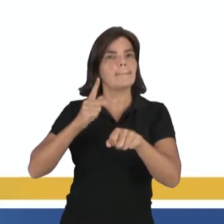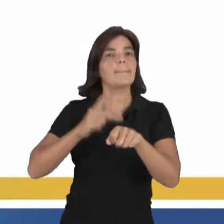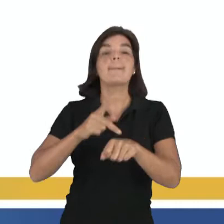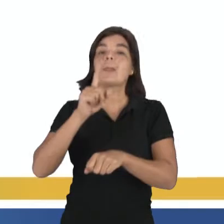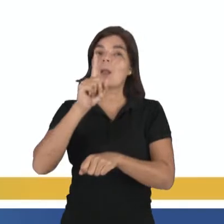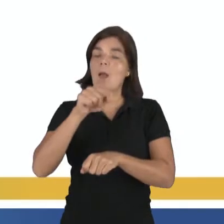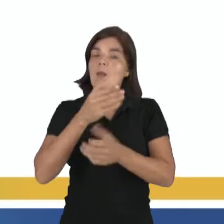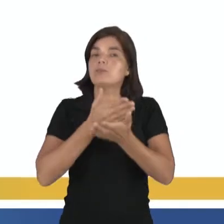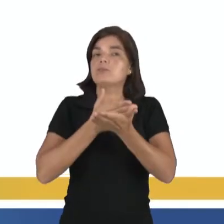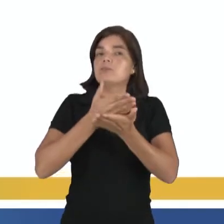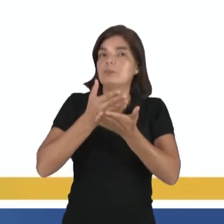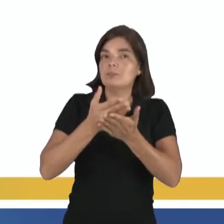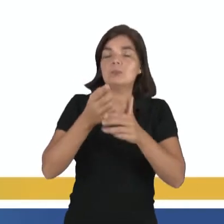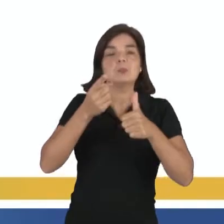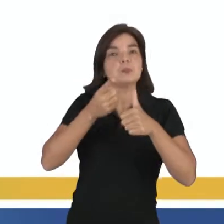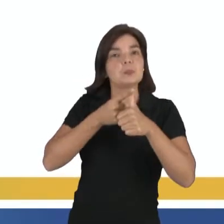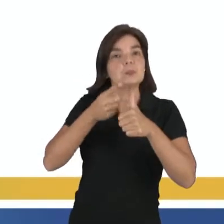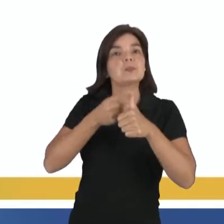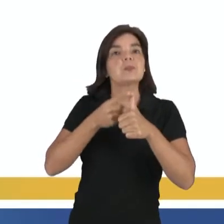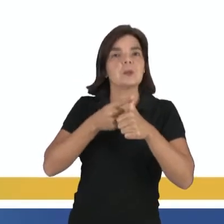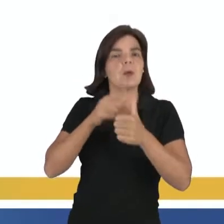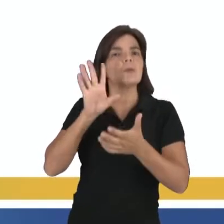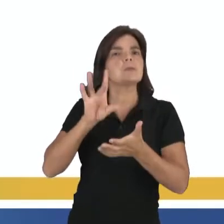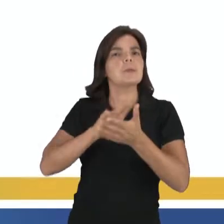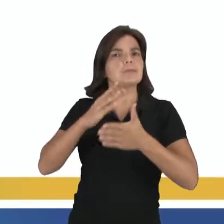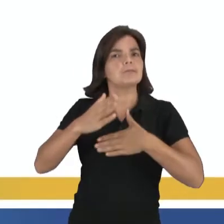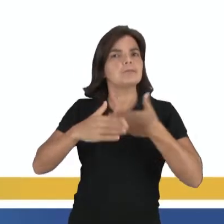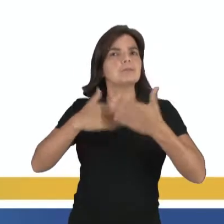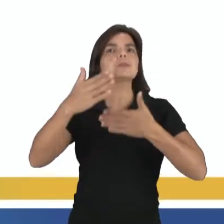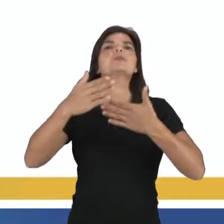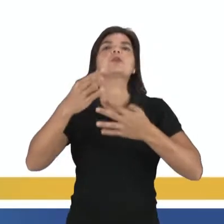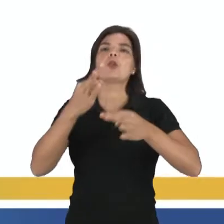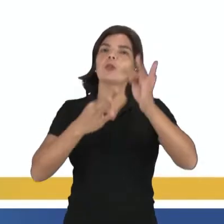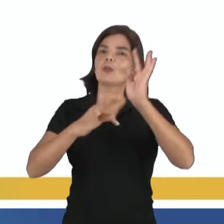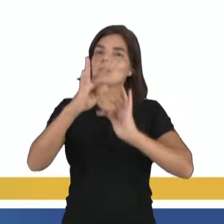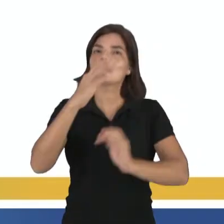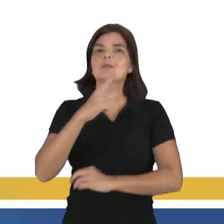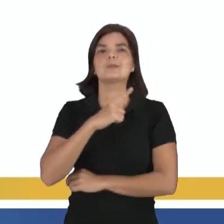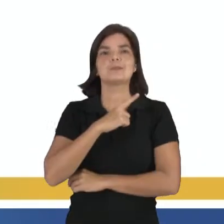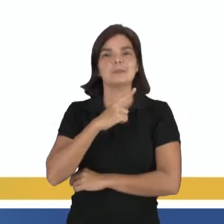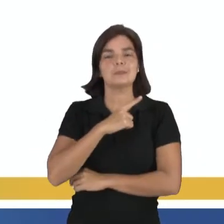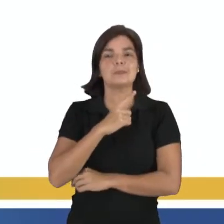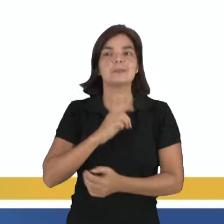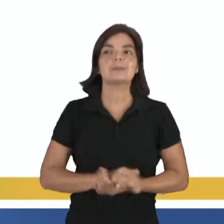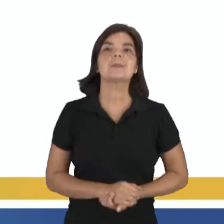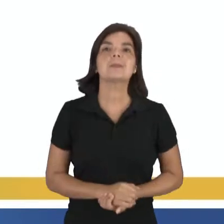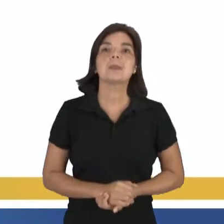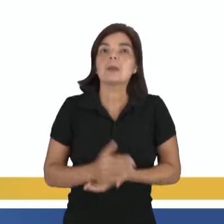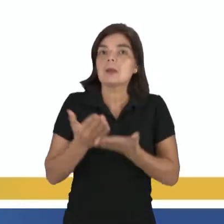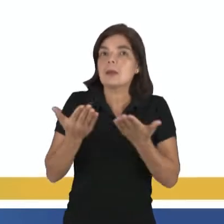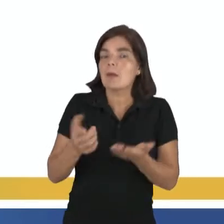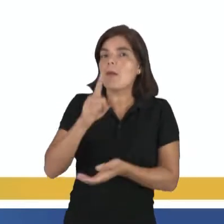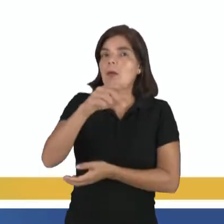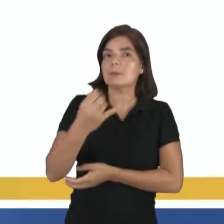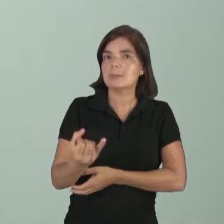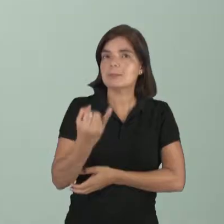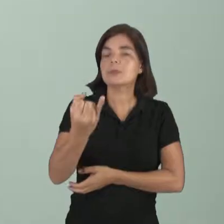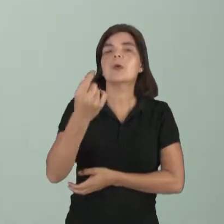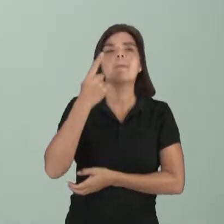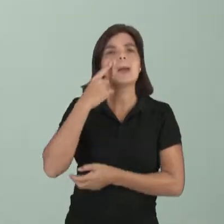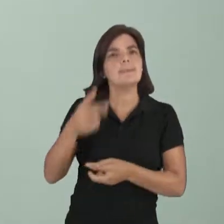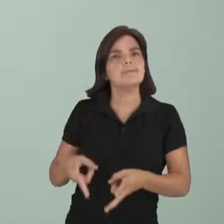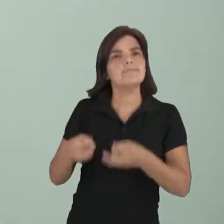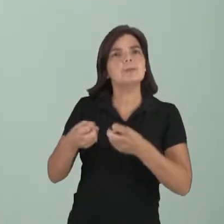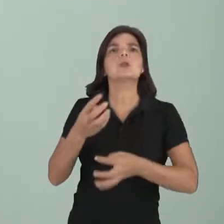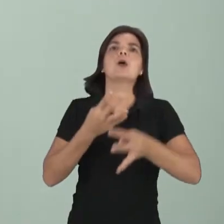é um dos primeiros artefatos de avanços tecnológicos que a gente vai ter. Então, isso é importante para a gente